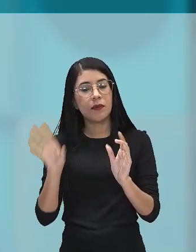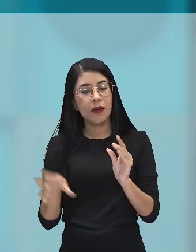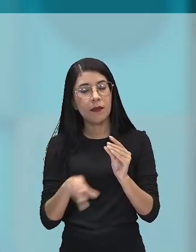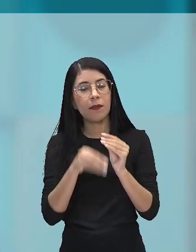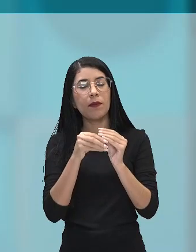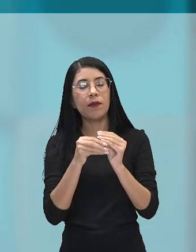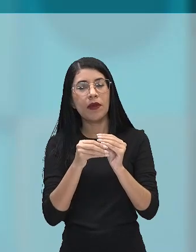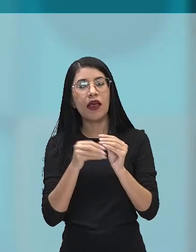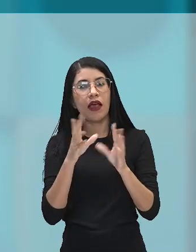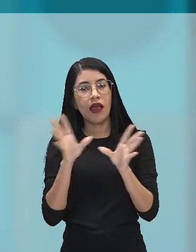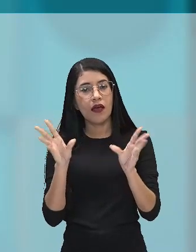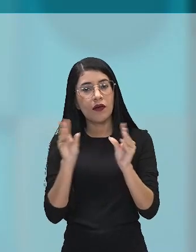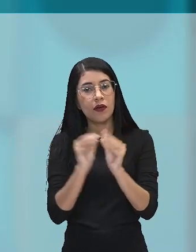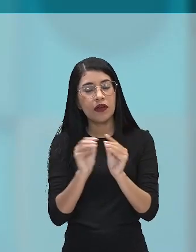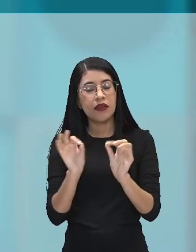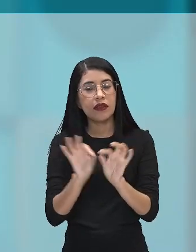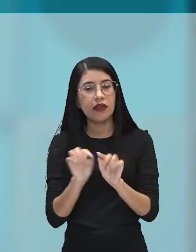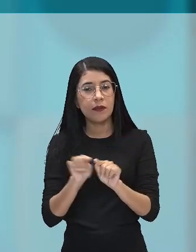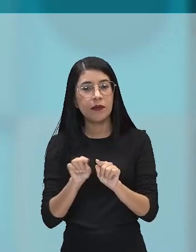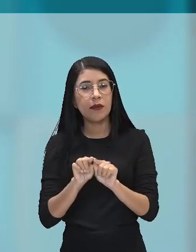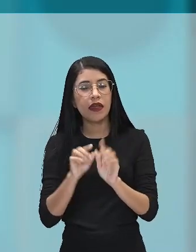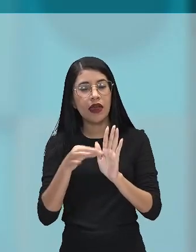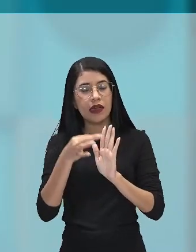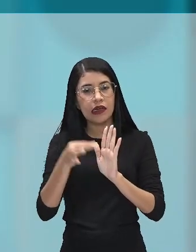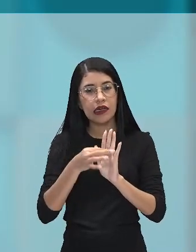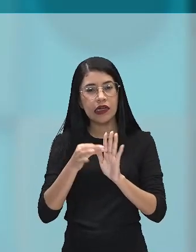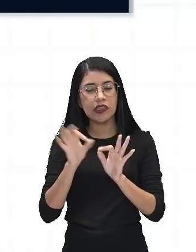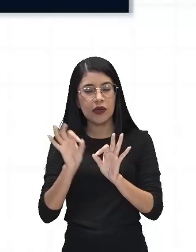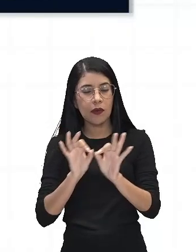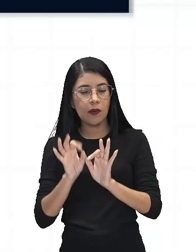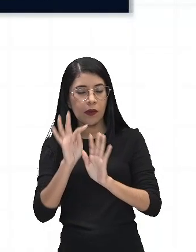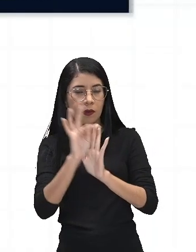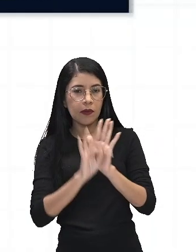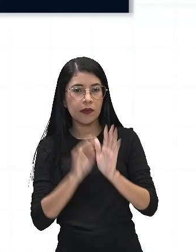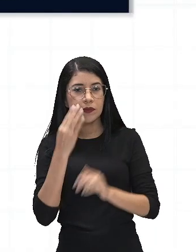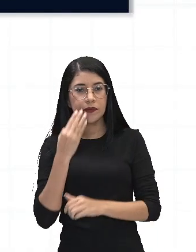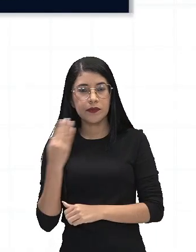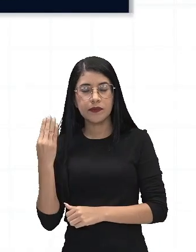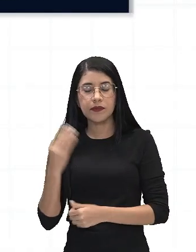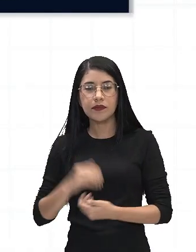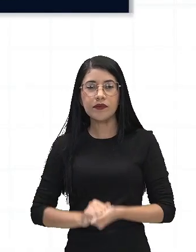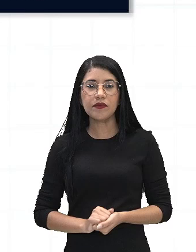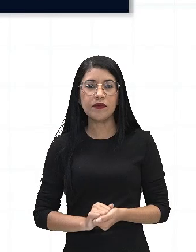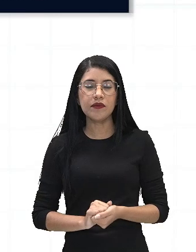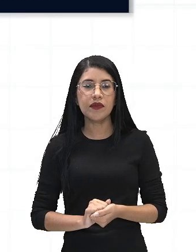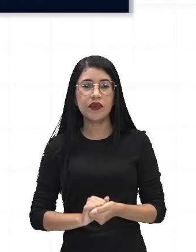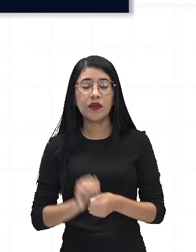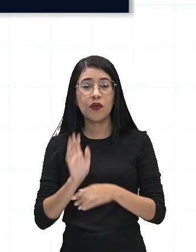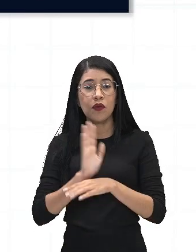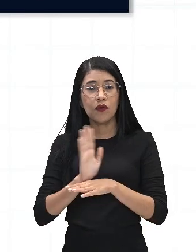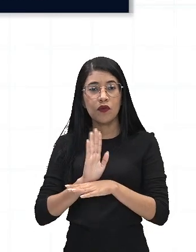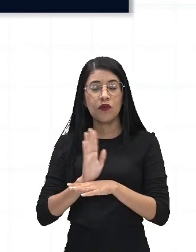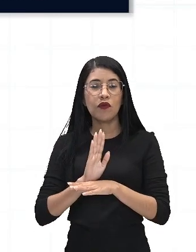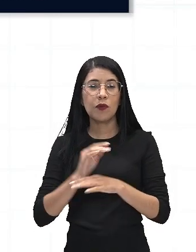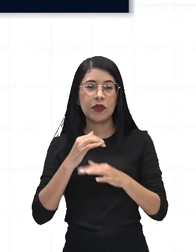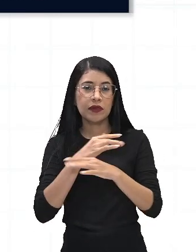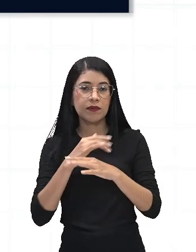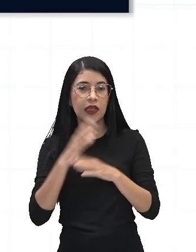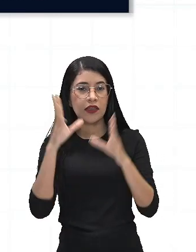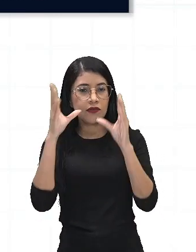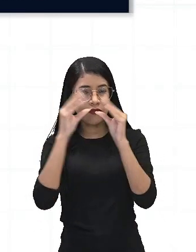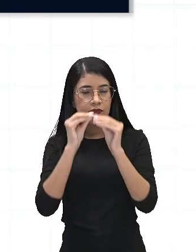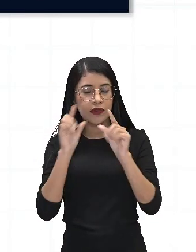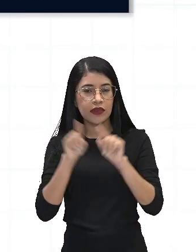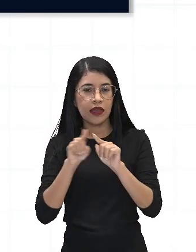e também de organização textual. Vamos à leitura do texto. Cidade Invisível mistura folclore